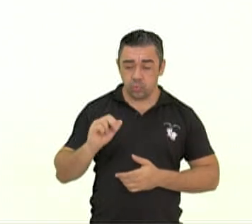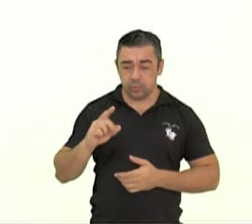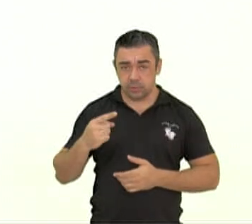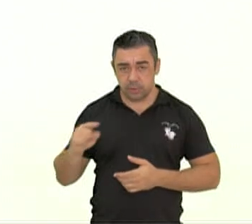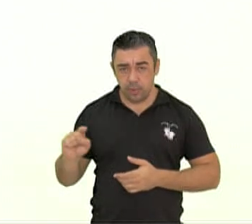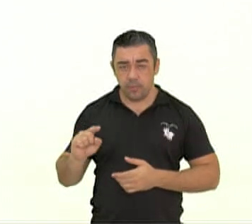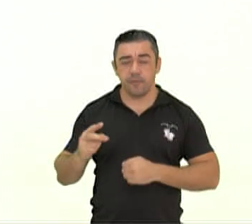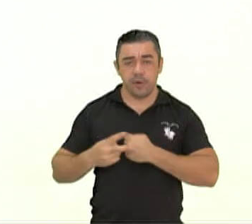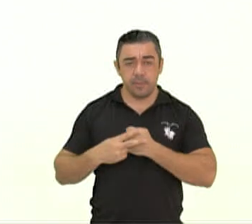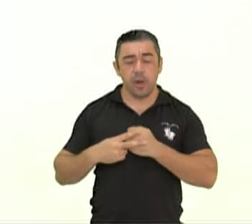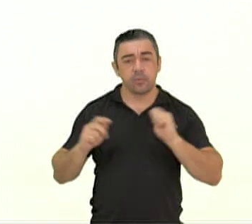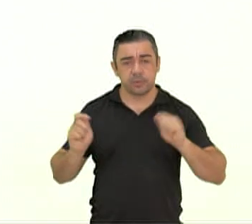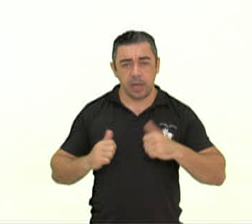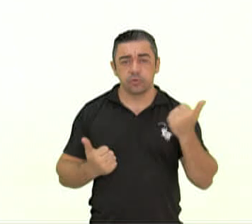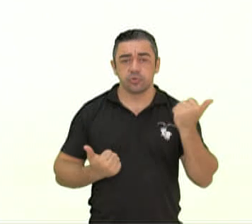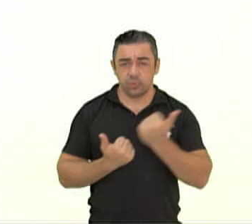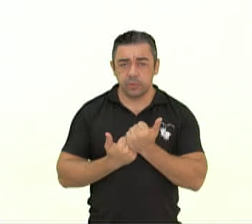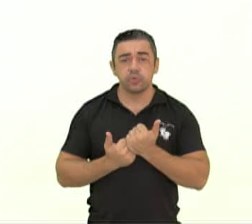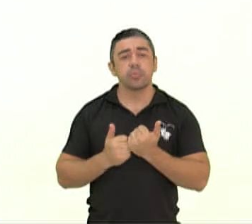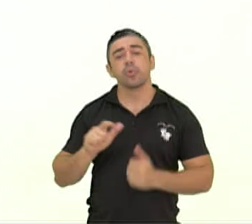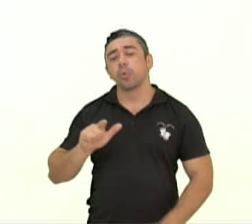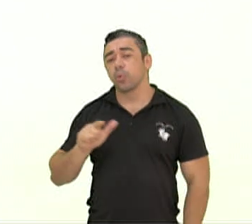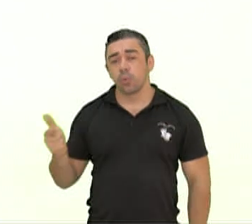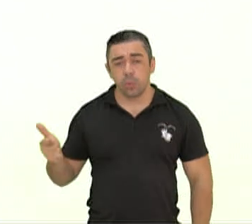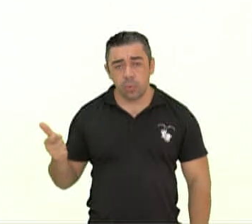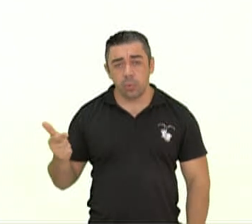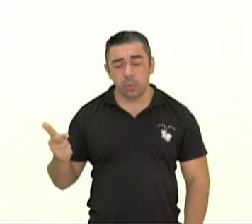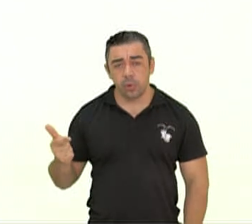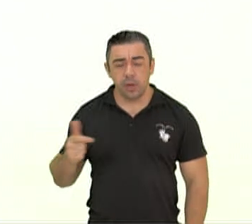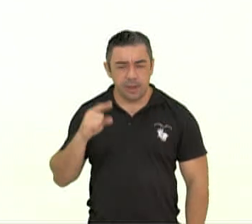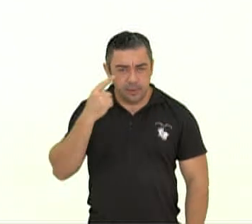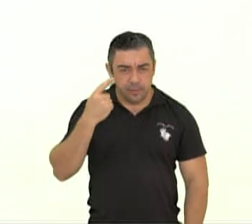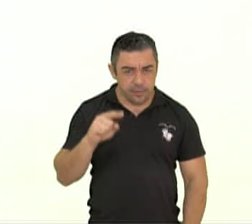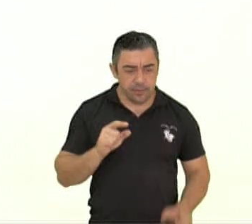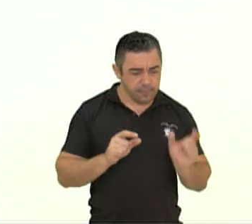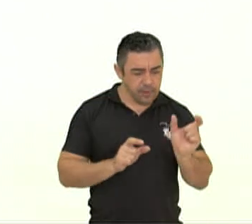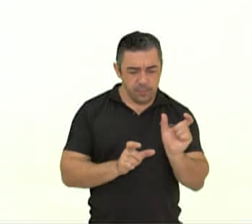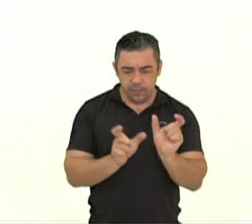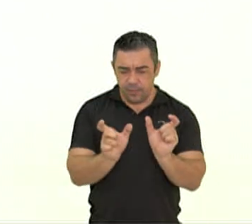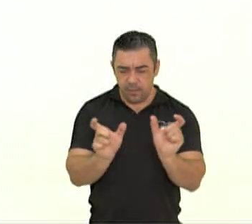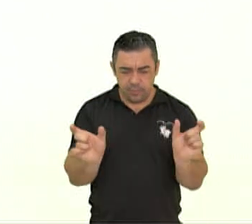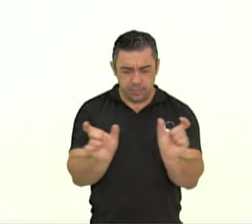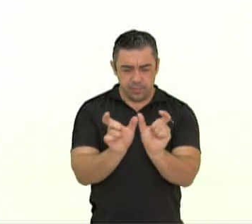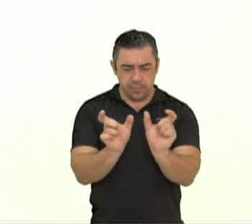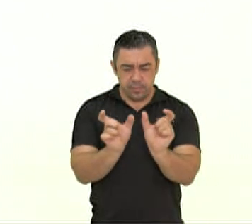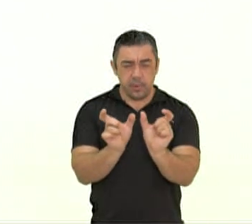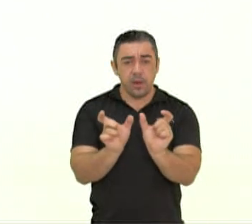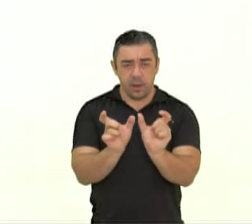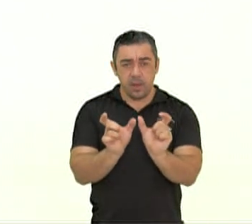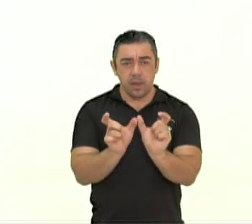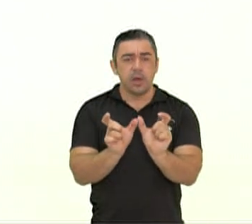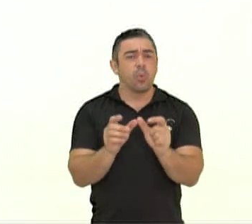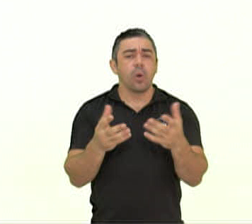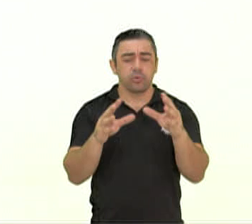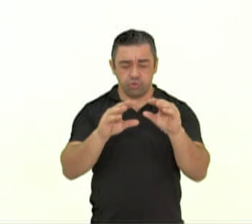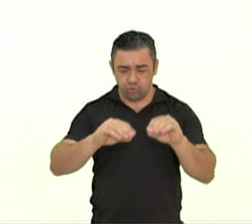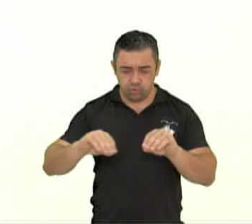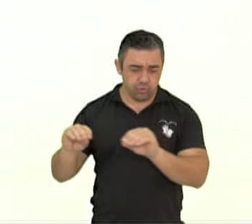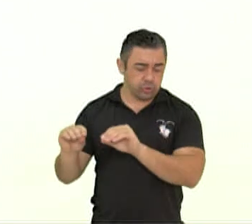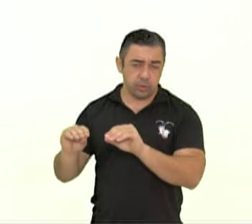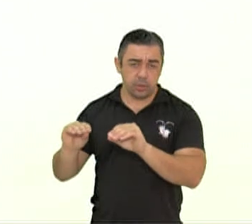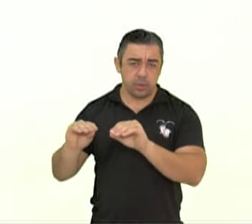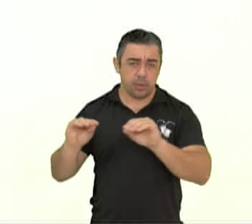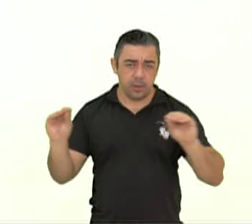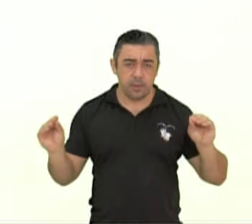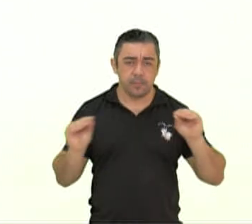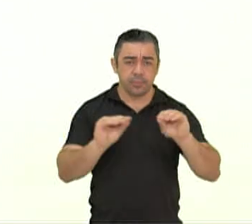oração poderia ser substituída igualmente por locução verbal, aqueles dois verbos, né? Um auxiliando o principal ali, que tem o valor de um